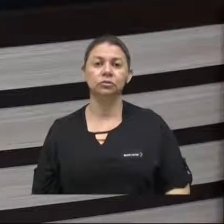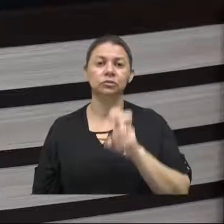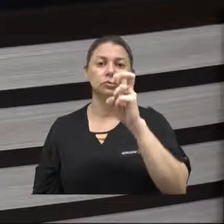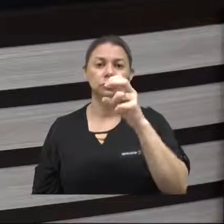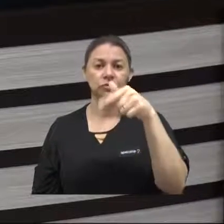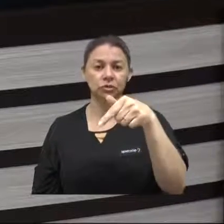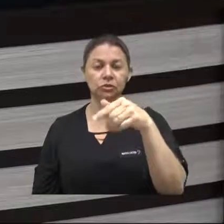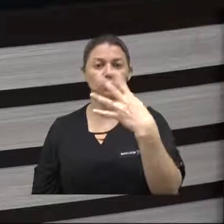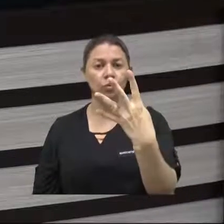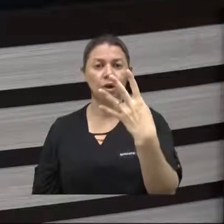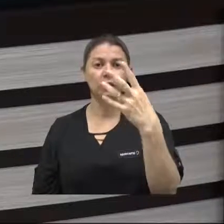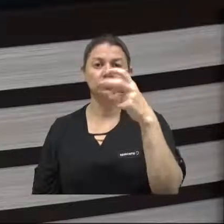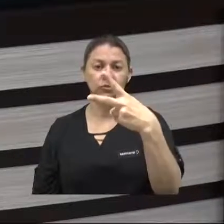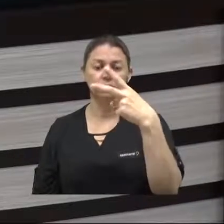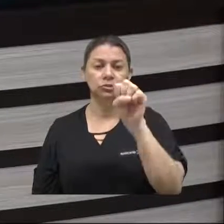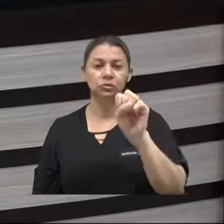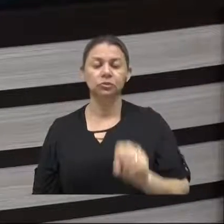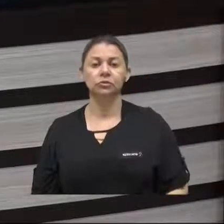57442/2018,